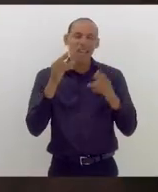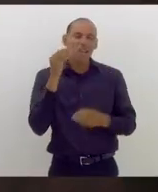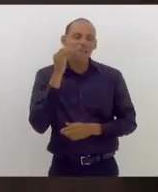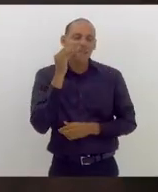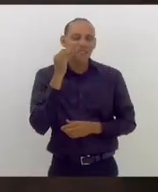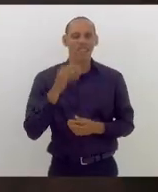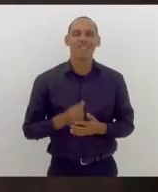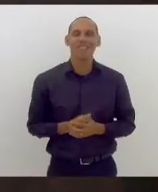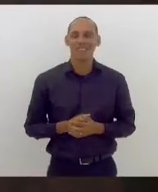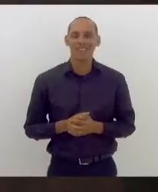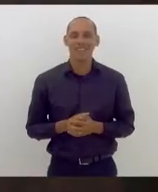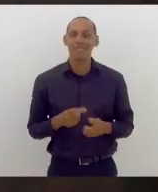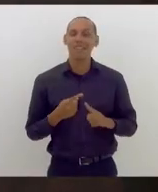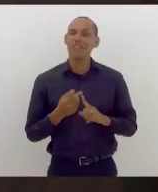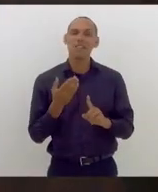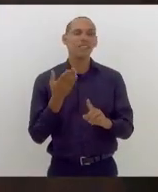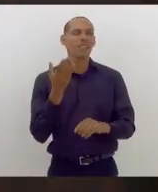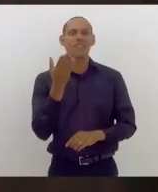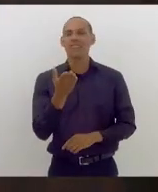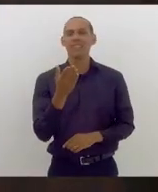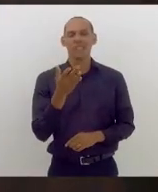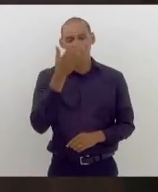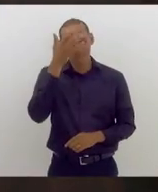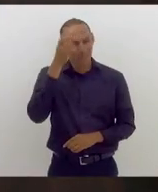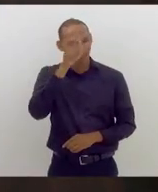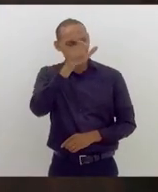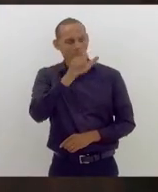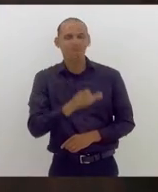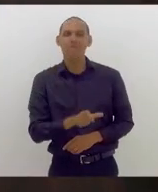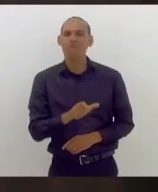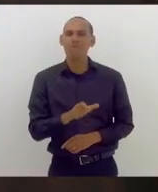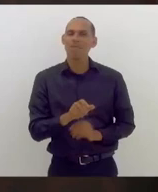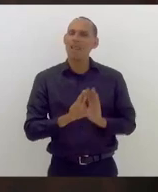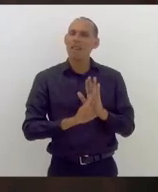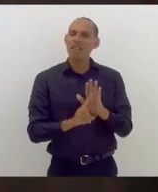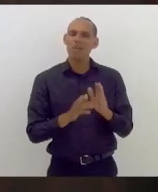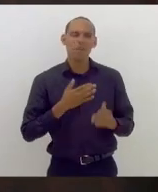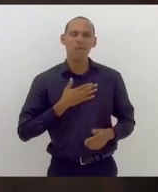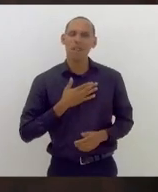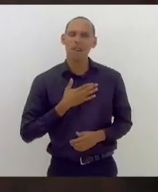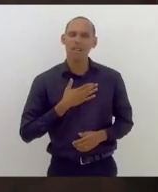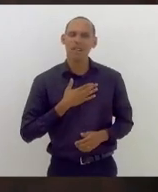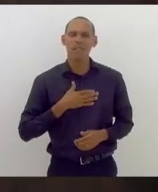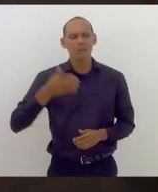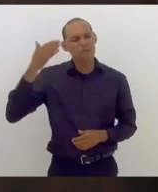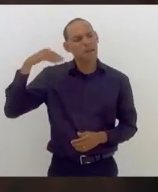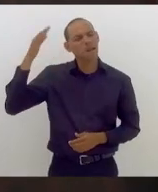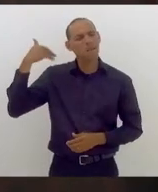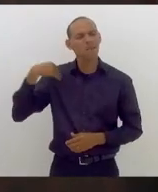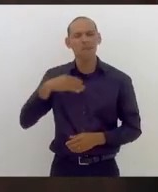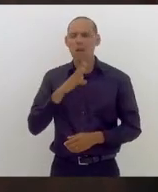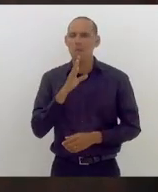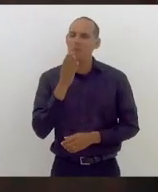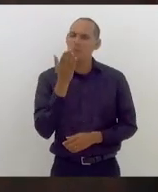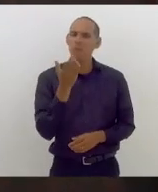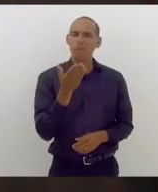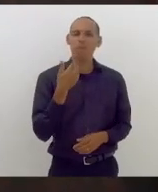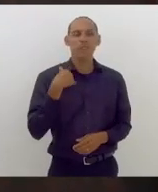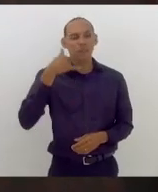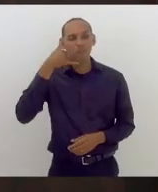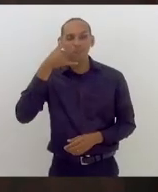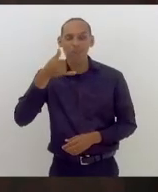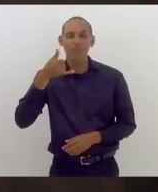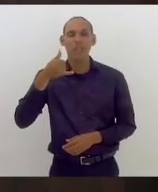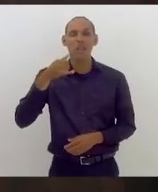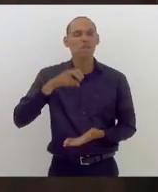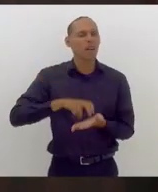beijo, pela pessoa que você é, que você representa para mim. Desde o dia que eu te conheci, eu te ligo de manhã,